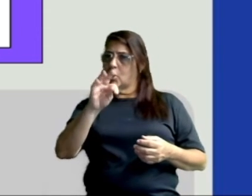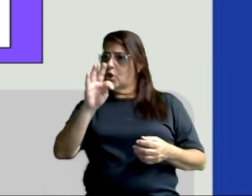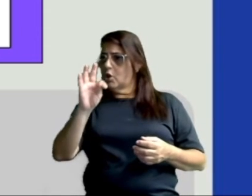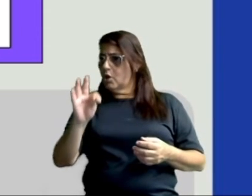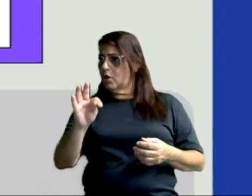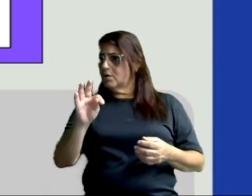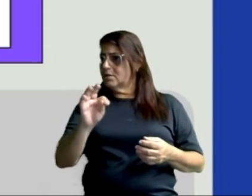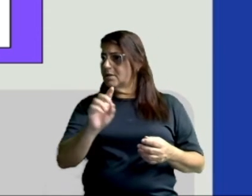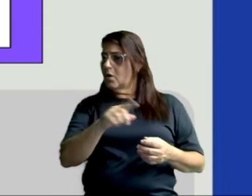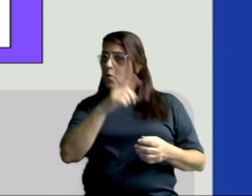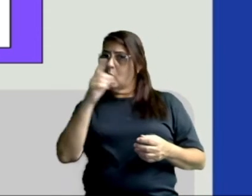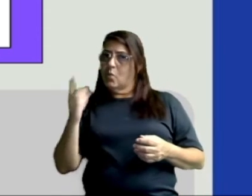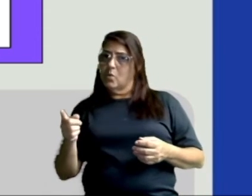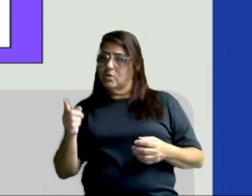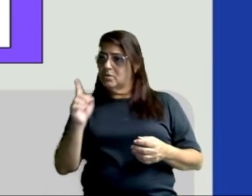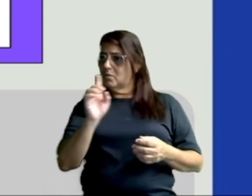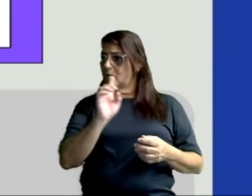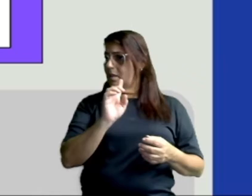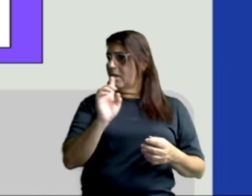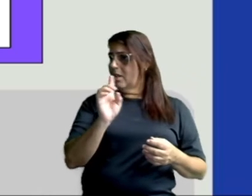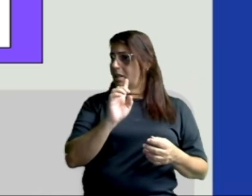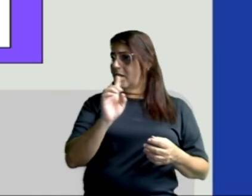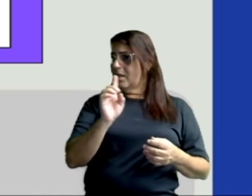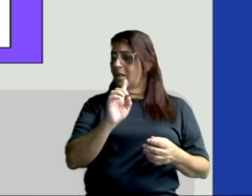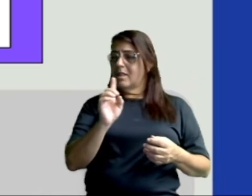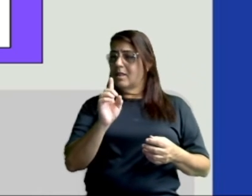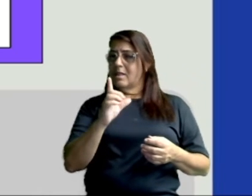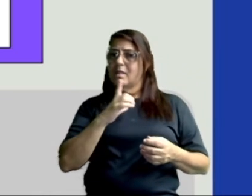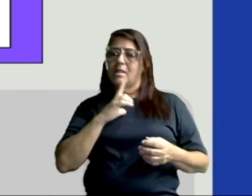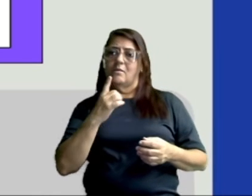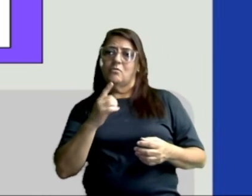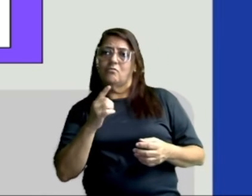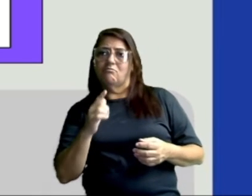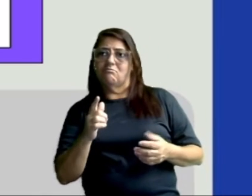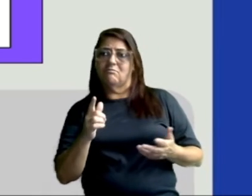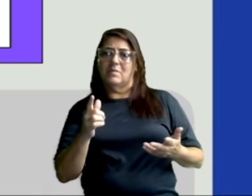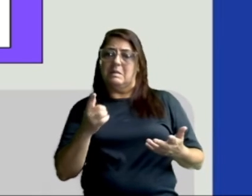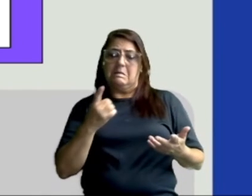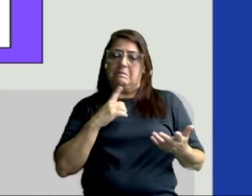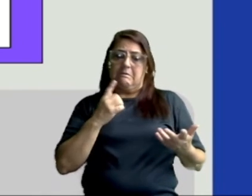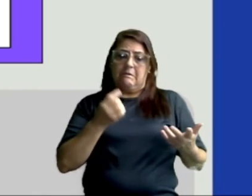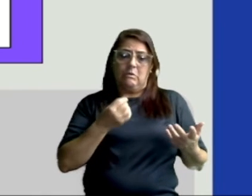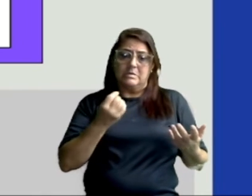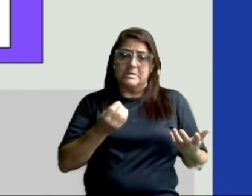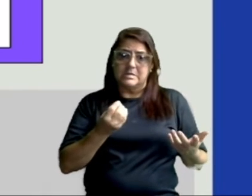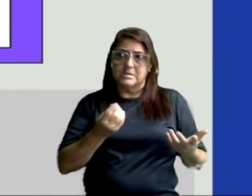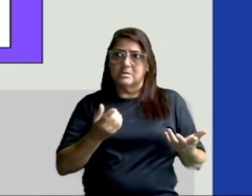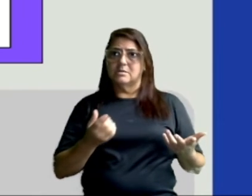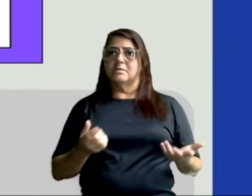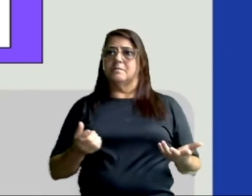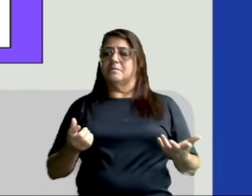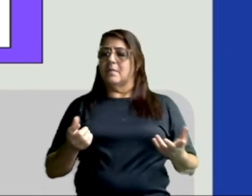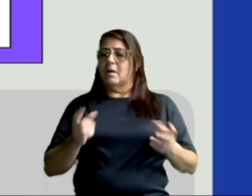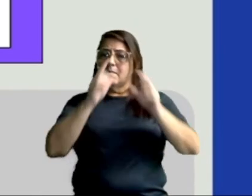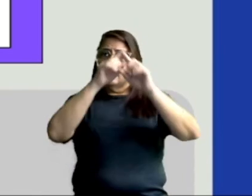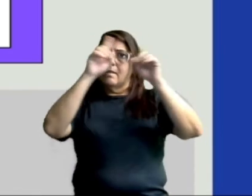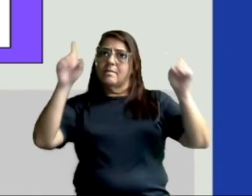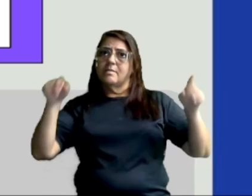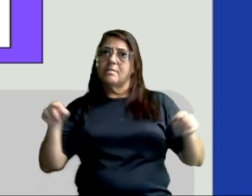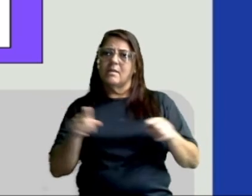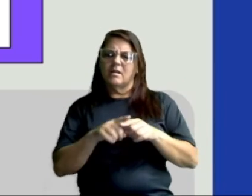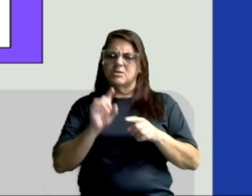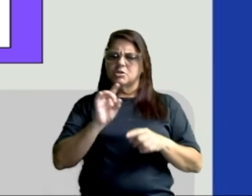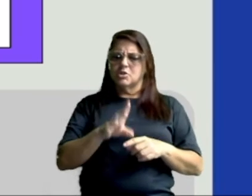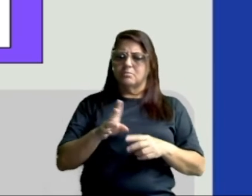normal. Porém, eu posso contrair. Quem é que eu posso contrair, gente? Da forma que está na tela, eu só posso